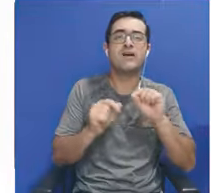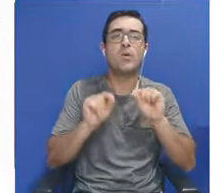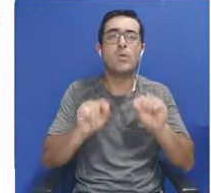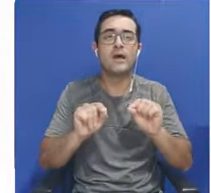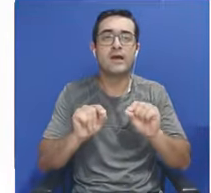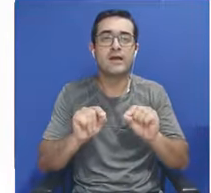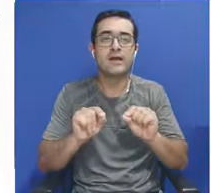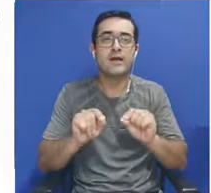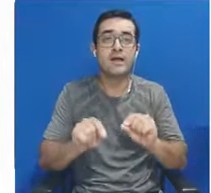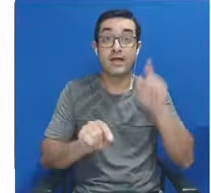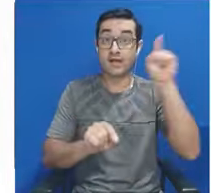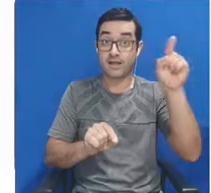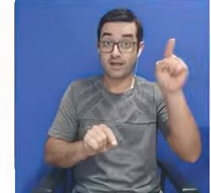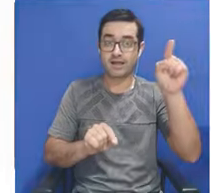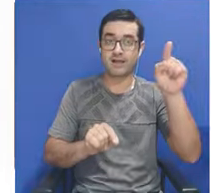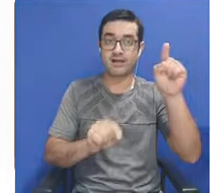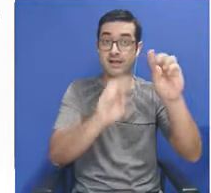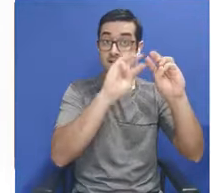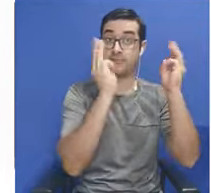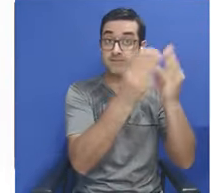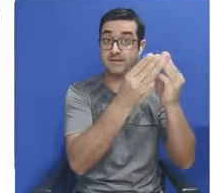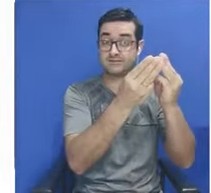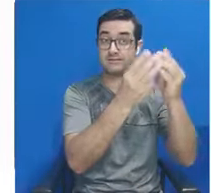massa da fórmula empírica. Ó,